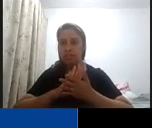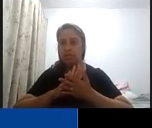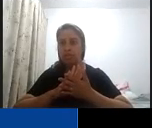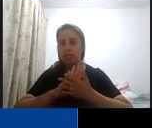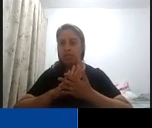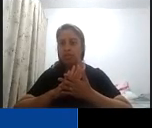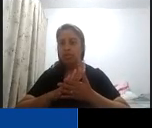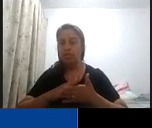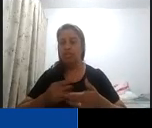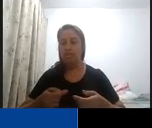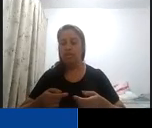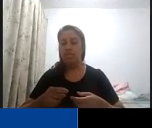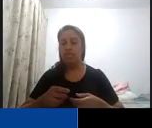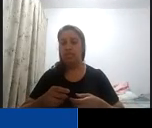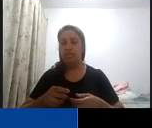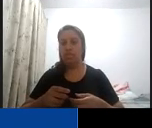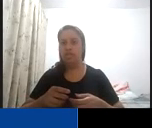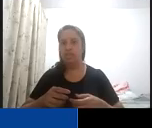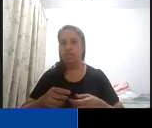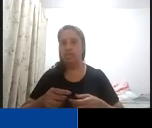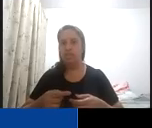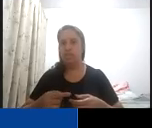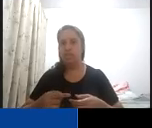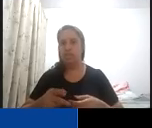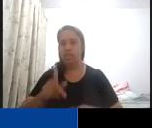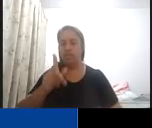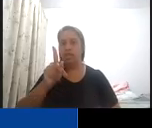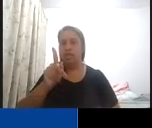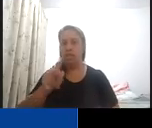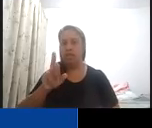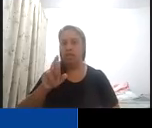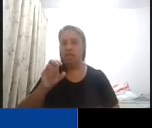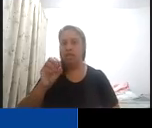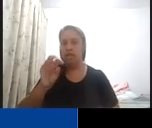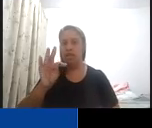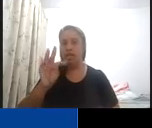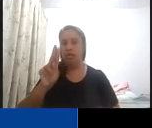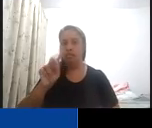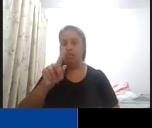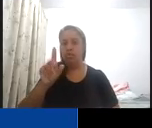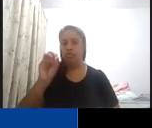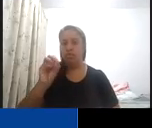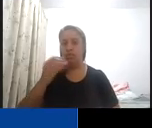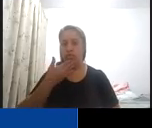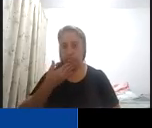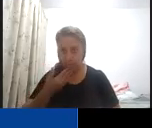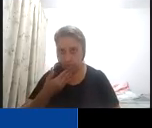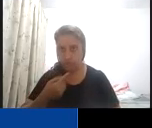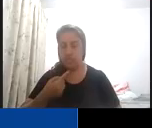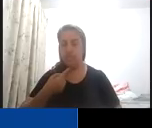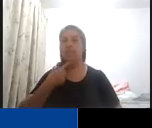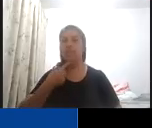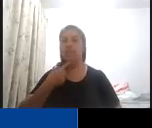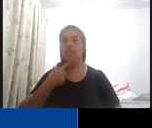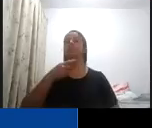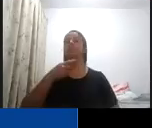Retração, contrário, eu estou fazendo a extensão da coluna cervical baixa e a flexão